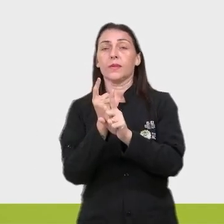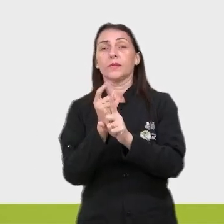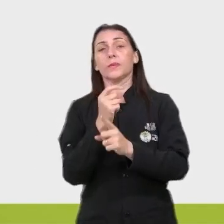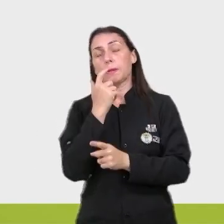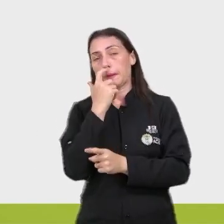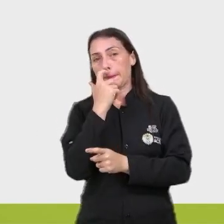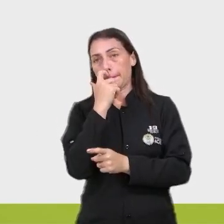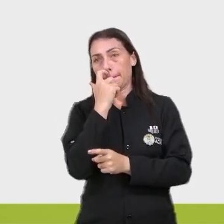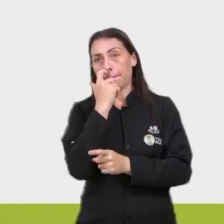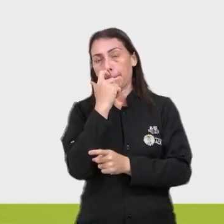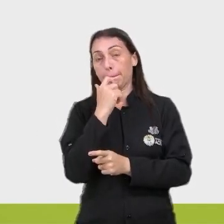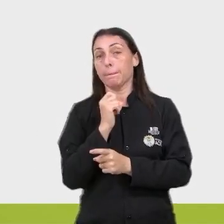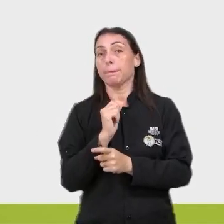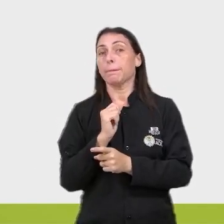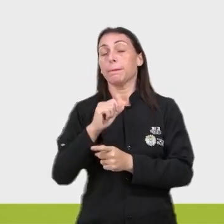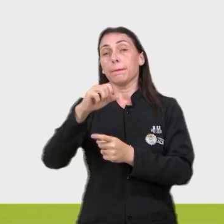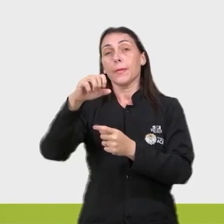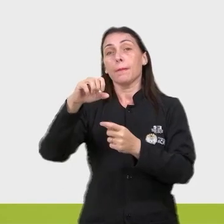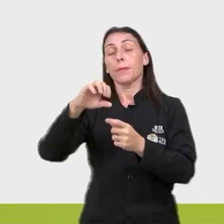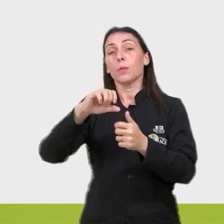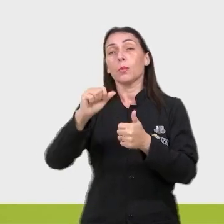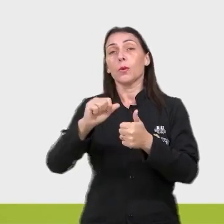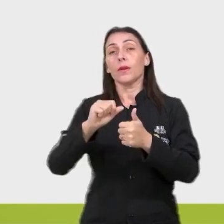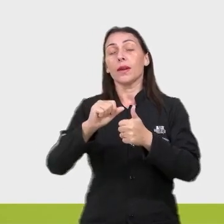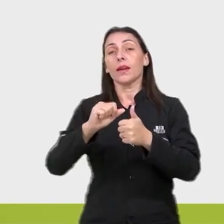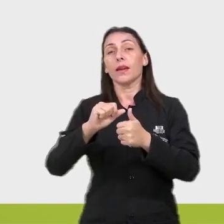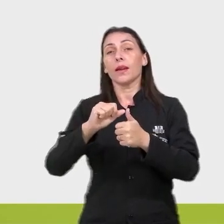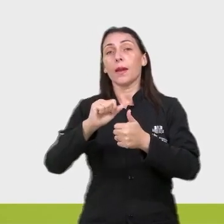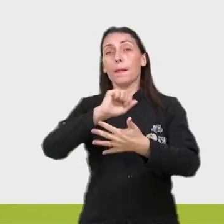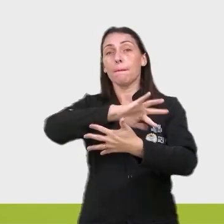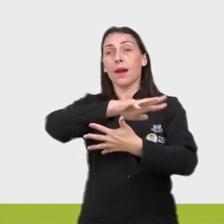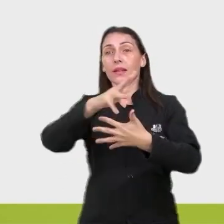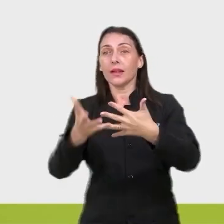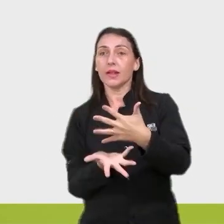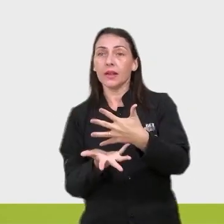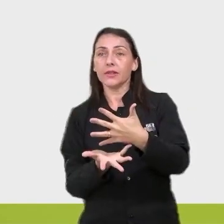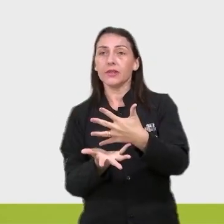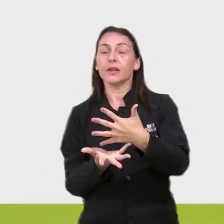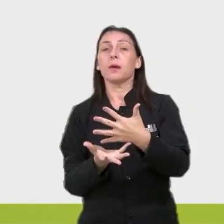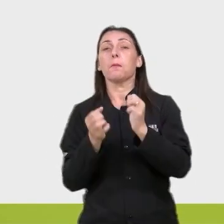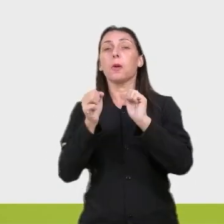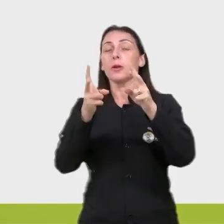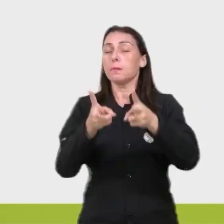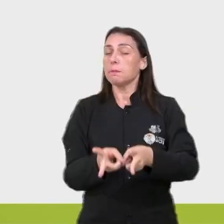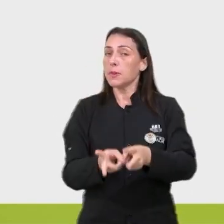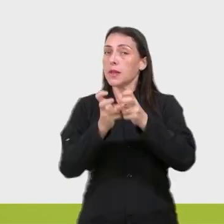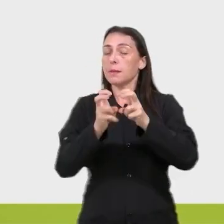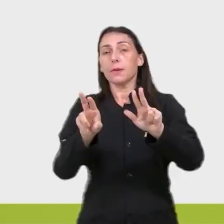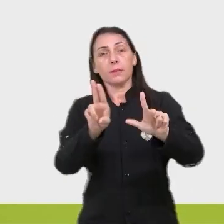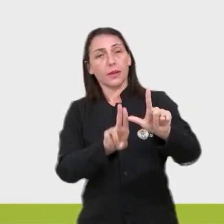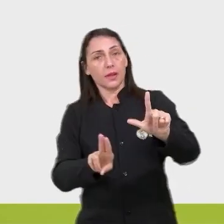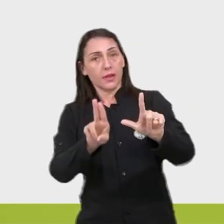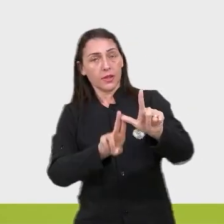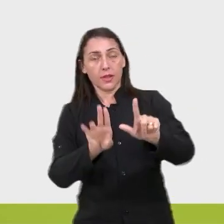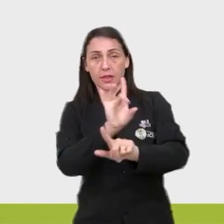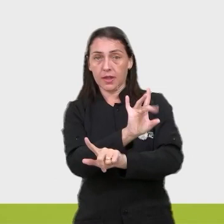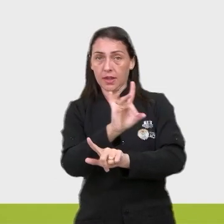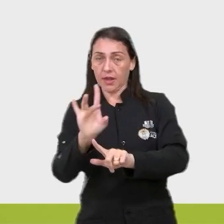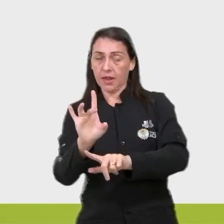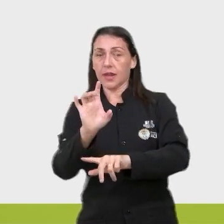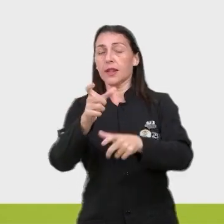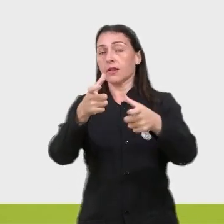como Mata Atlântica, tá? Então, como vocês conseguem perceber aqui pela legenda, cada um